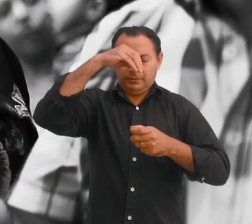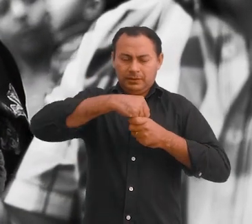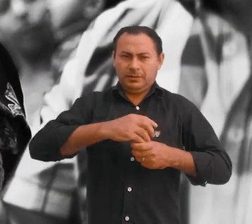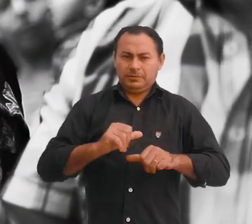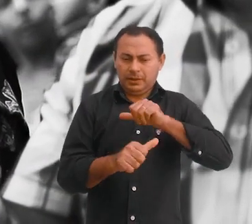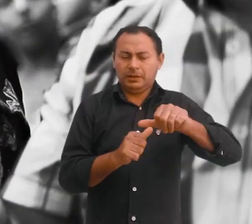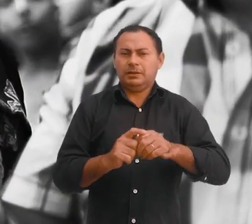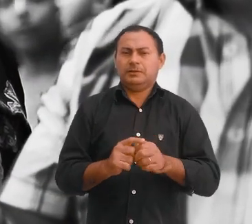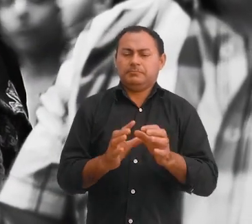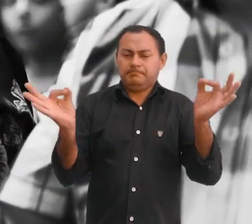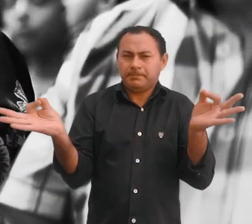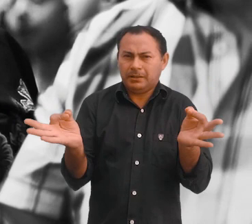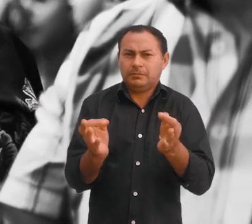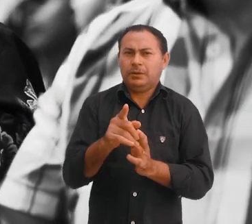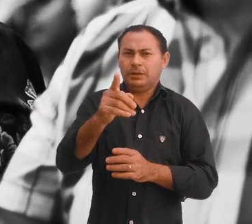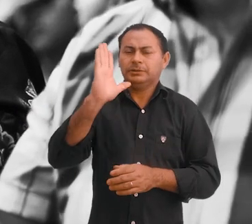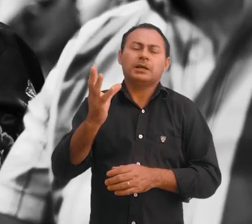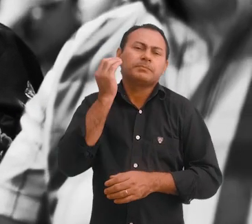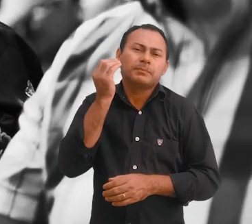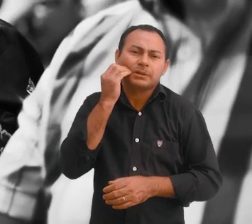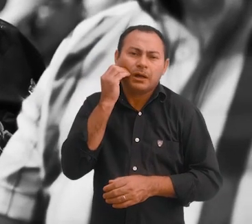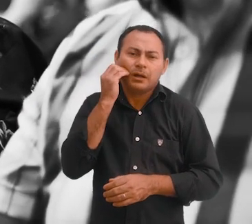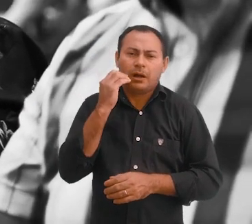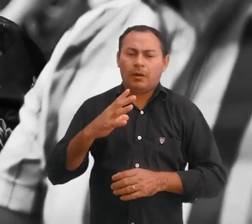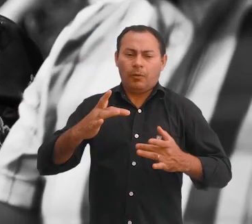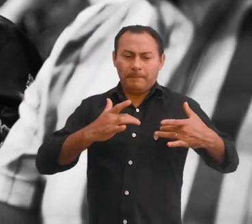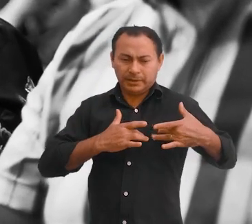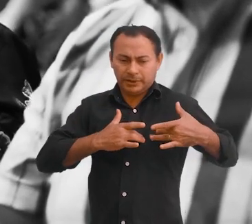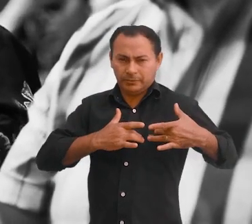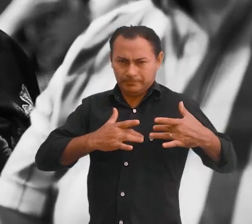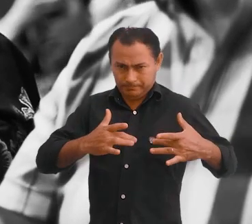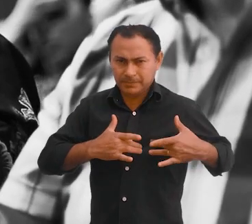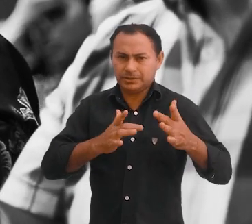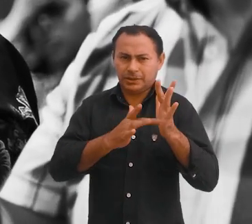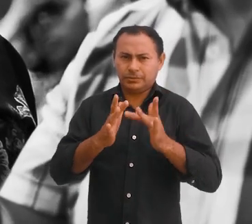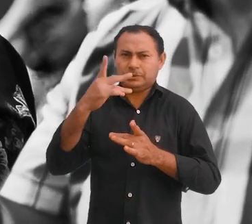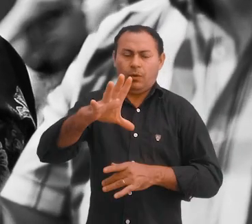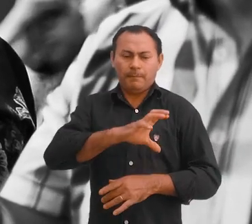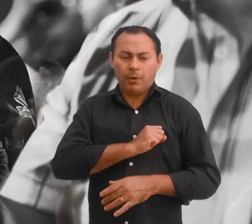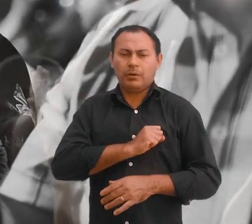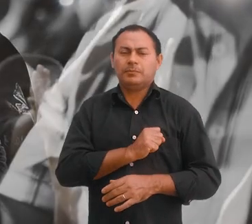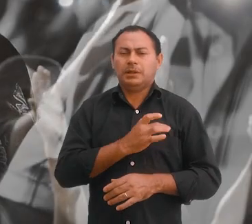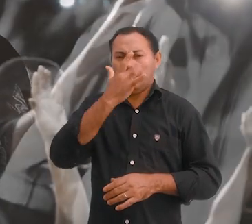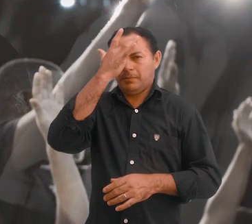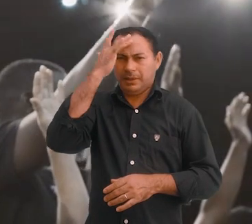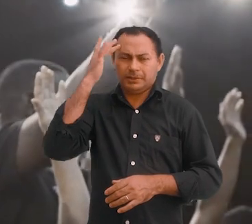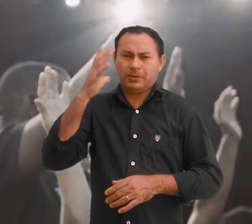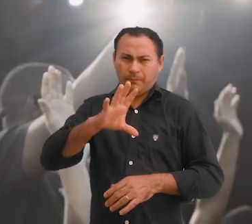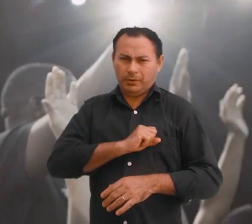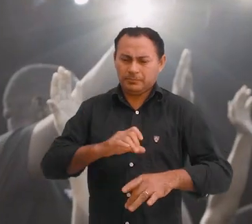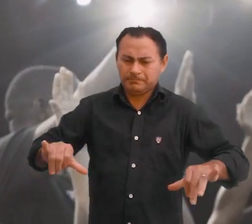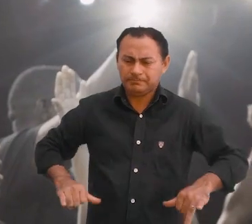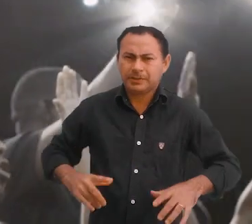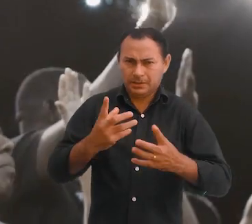para fora e já o fez são e pleno, se você já experimentou a grande compaixão de Jesus e o seu amor, o amor pelos